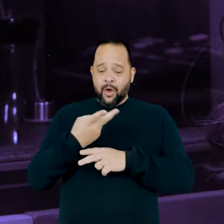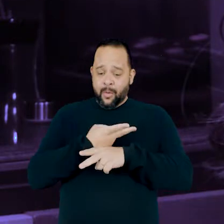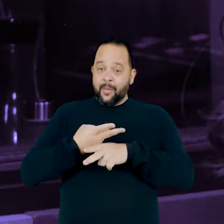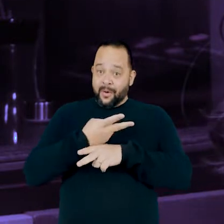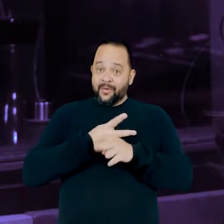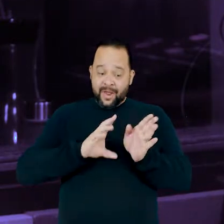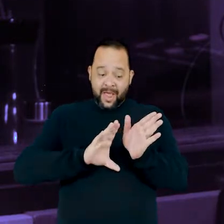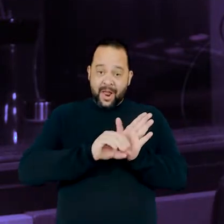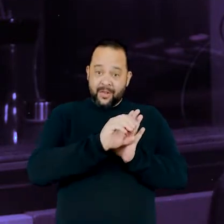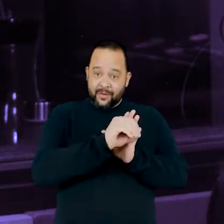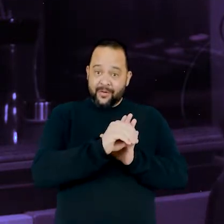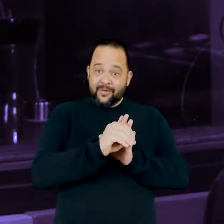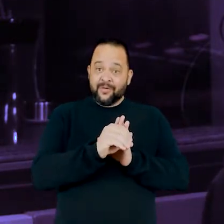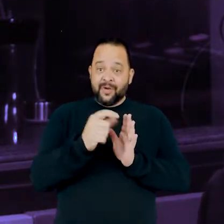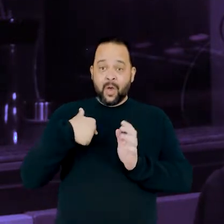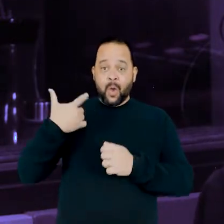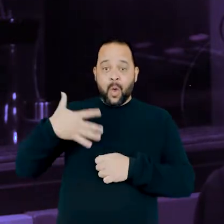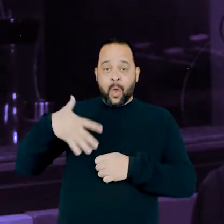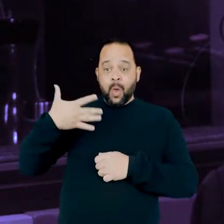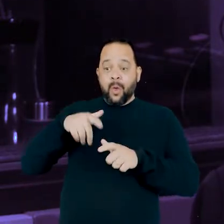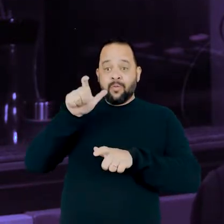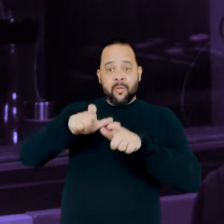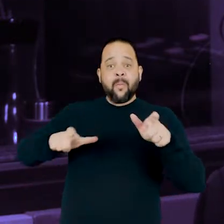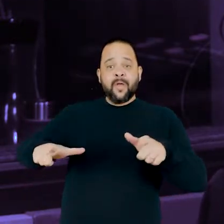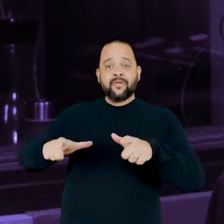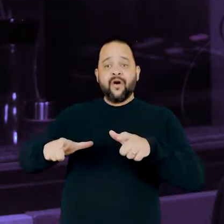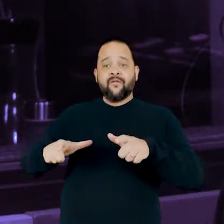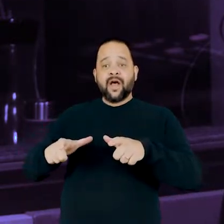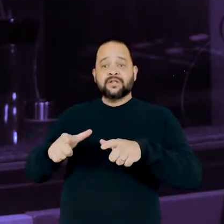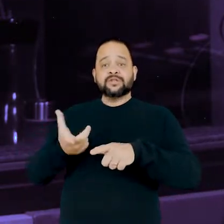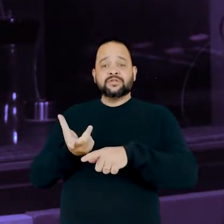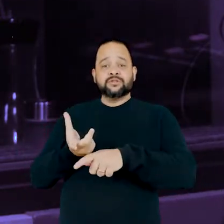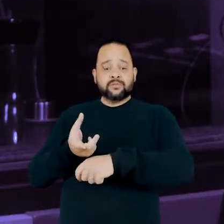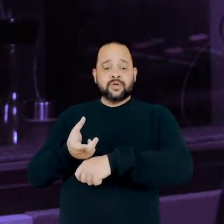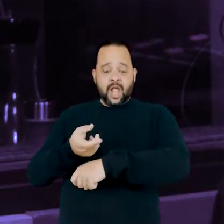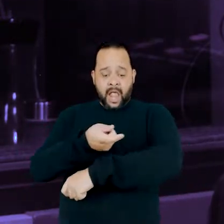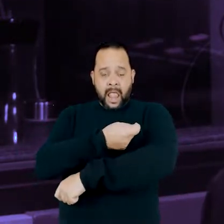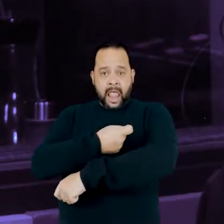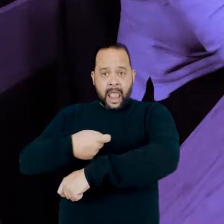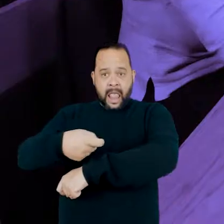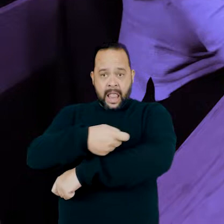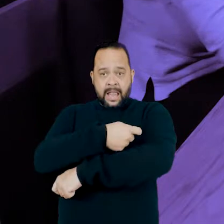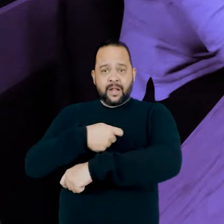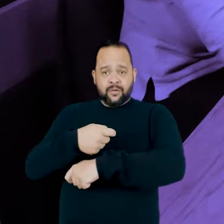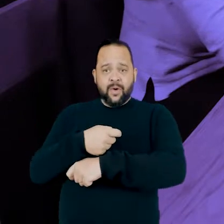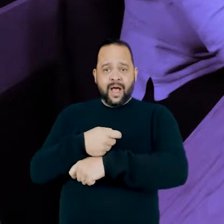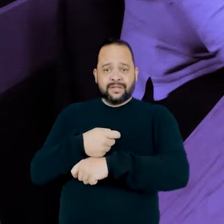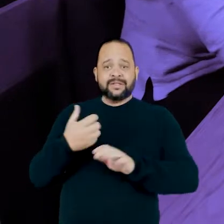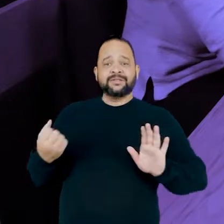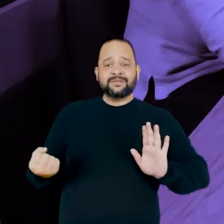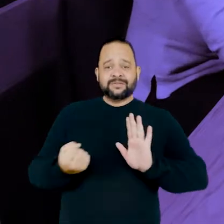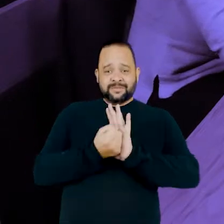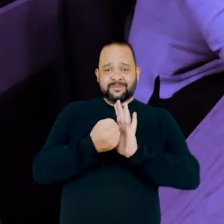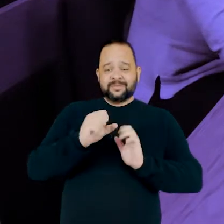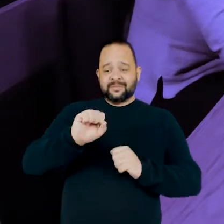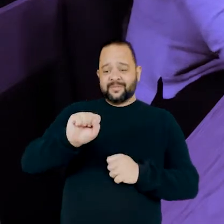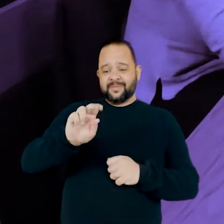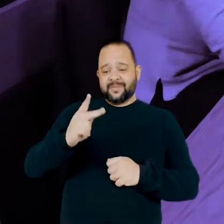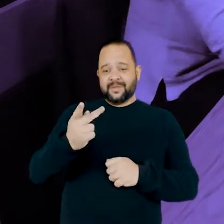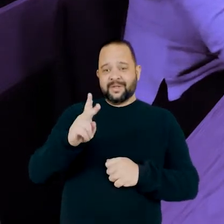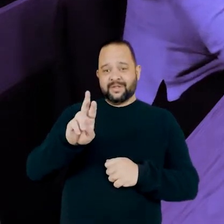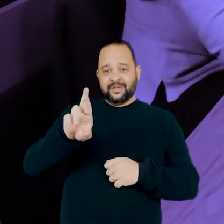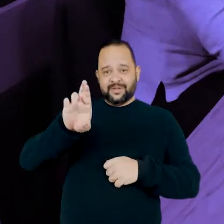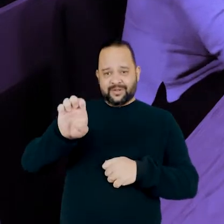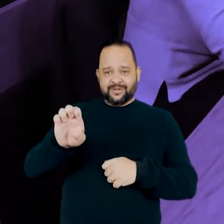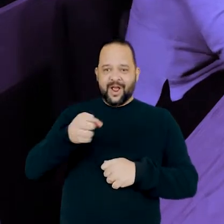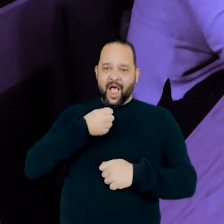Google. E por incrível que pareça, muita gente faz tatuagem com Shure. Muita gente. Cria esse vínculo,